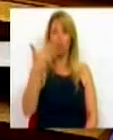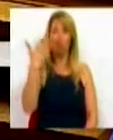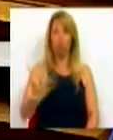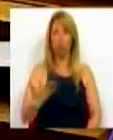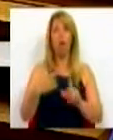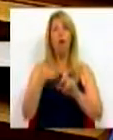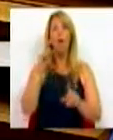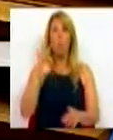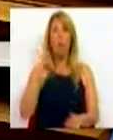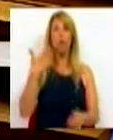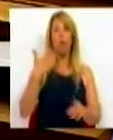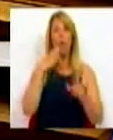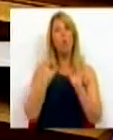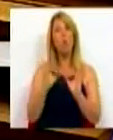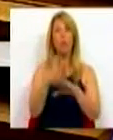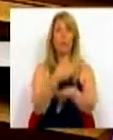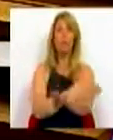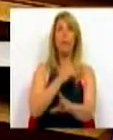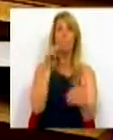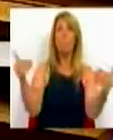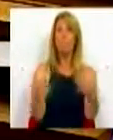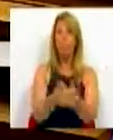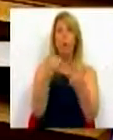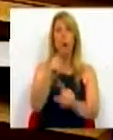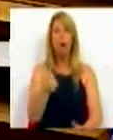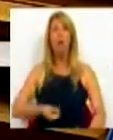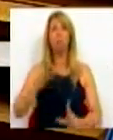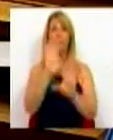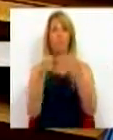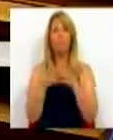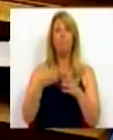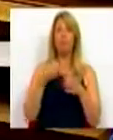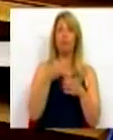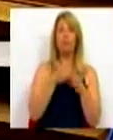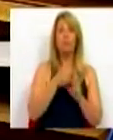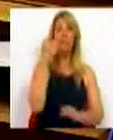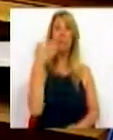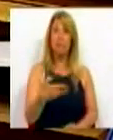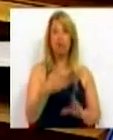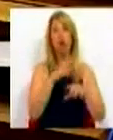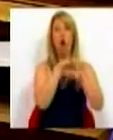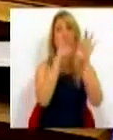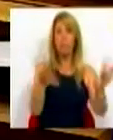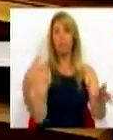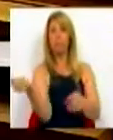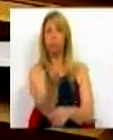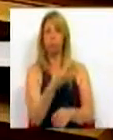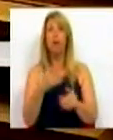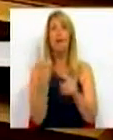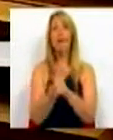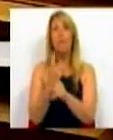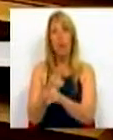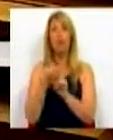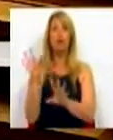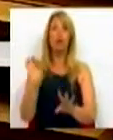cuidados paliativos com 7 equipas intra-hospitalares e 18 equipas comunitárias. Não esquecendo o